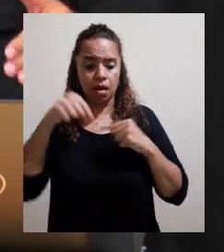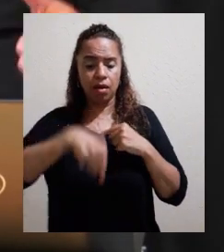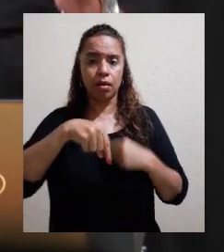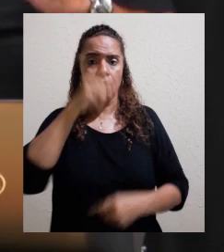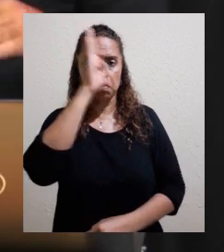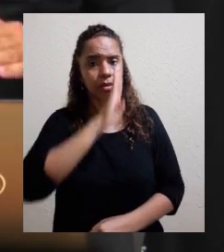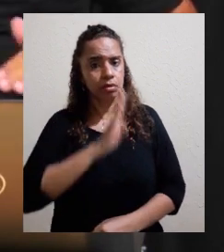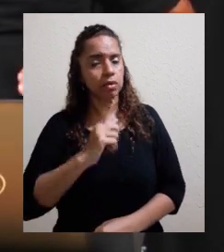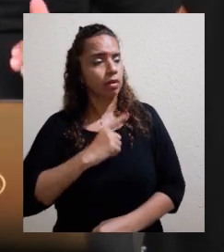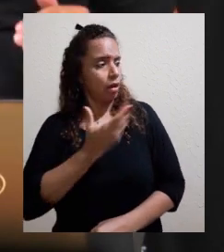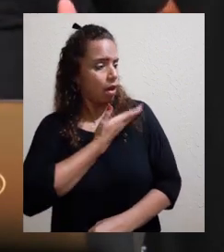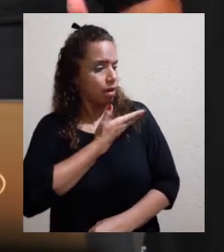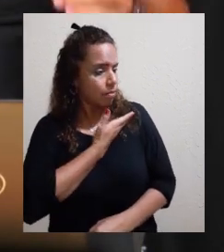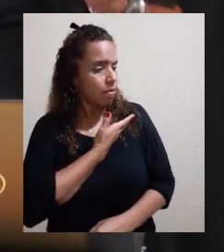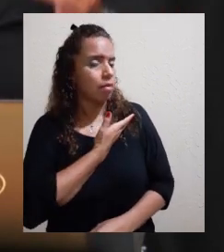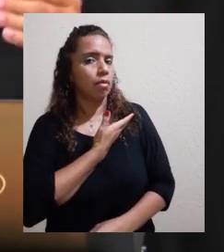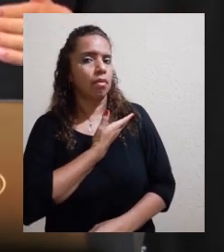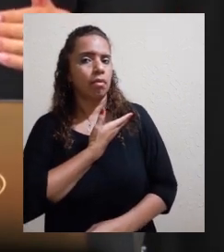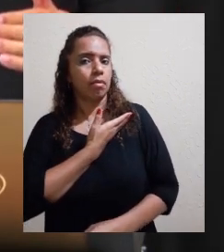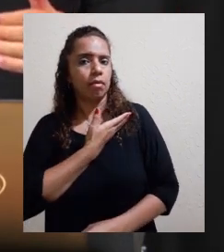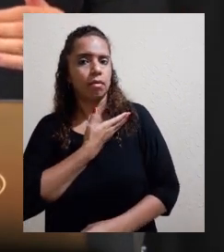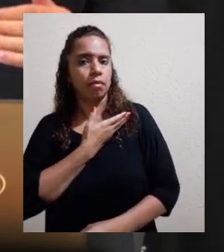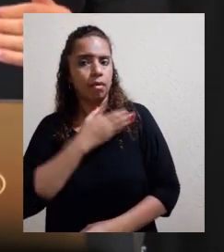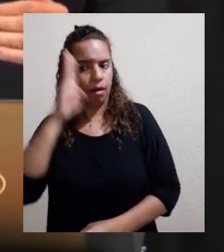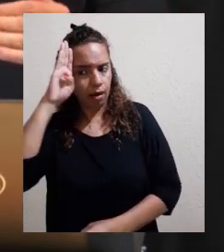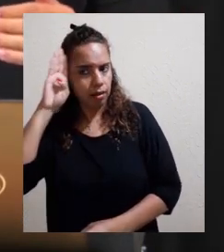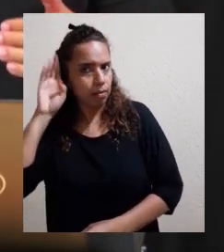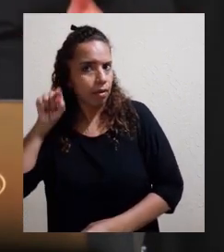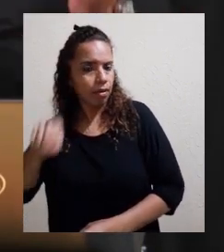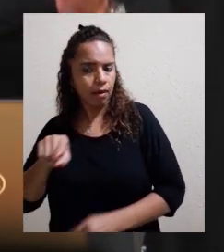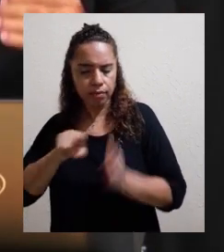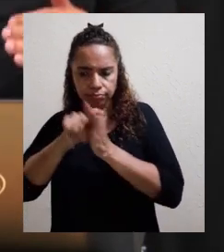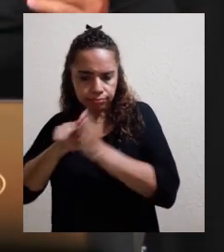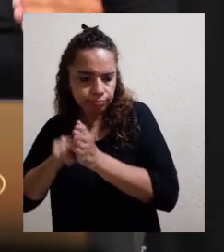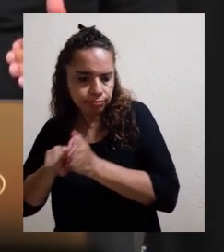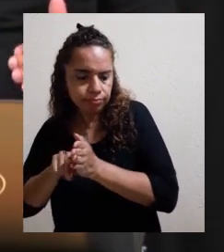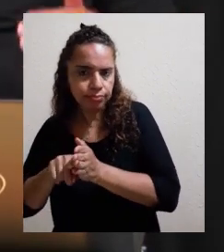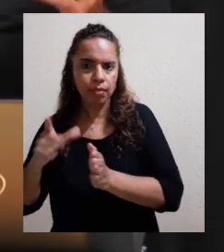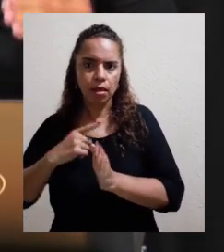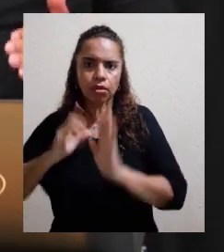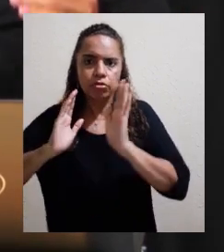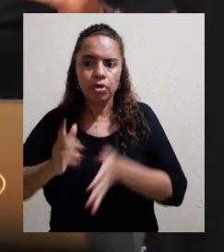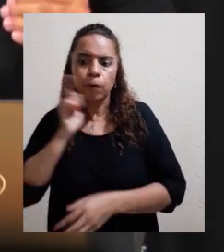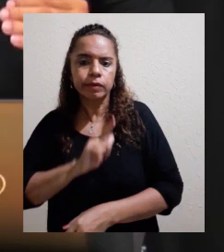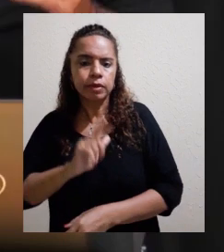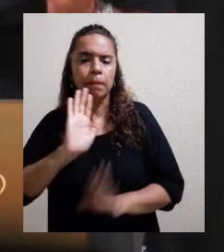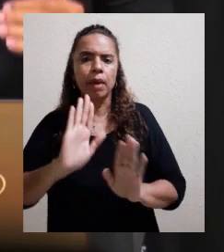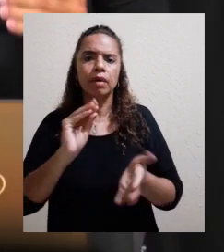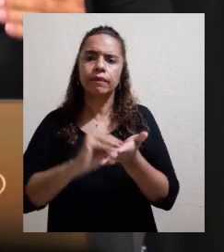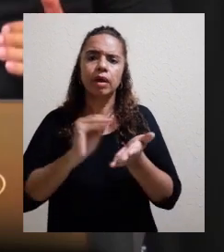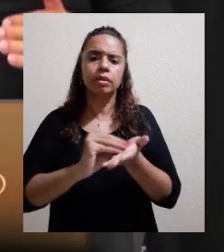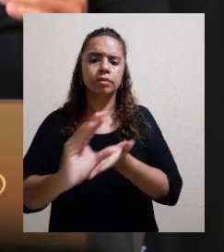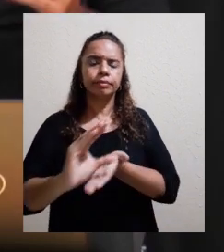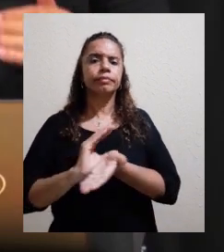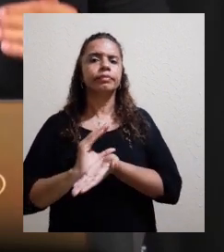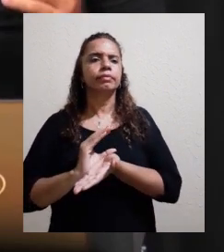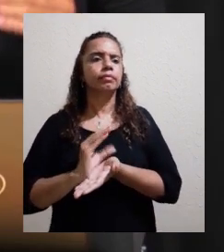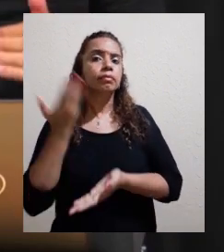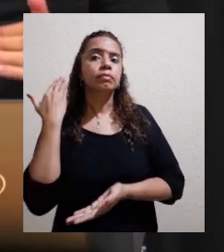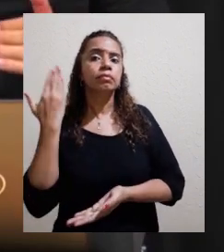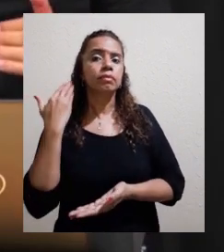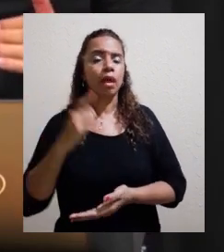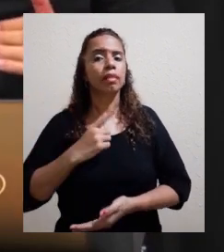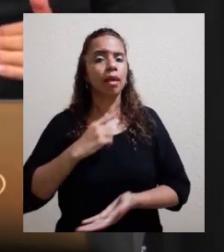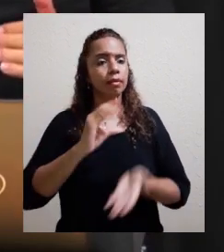gente se depara com a situação aqui no Brasil, os colegas querendo fazer algo e o investimento em pesquisa não ter sido direcionado, como por exemplo foi